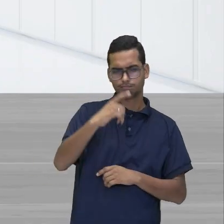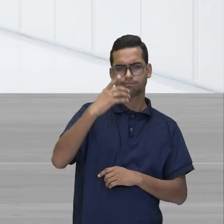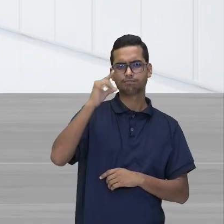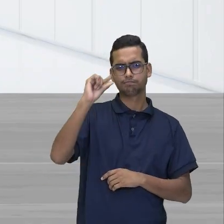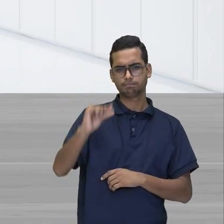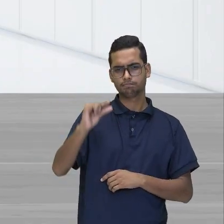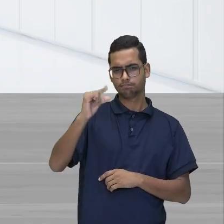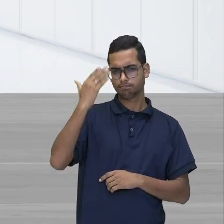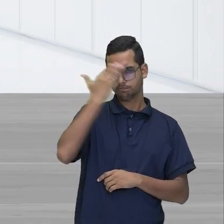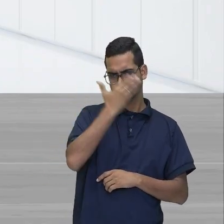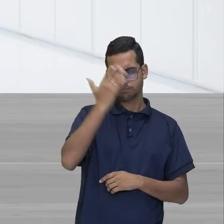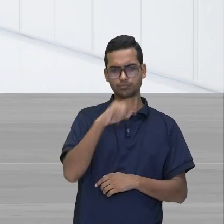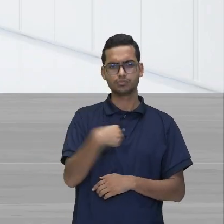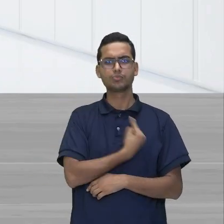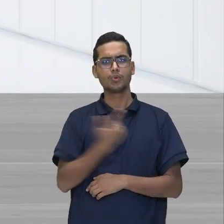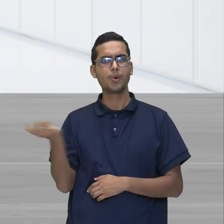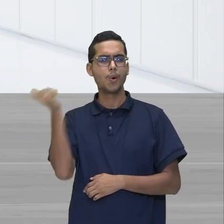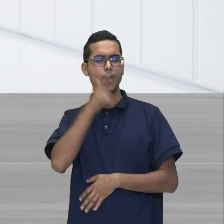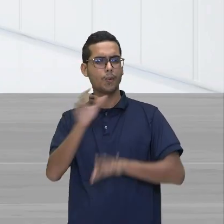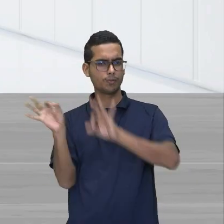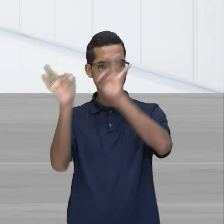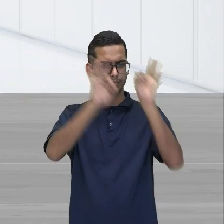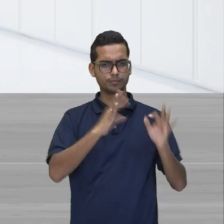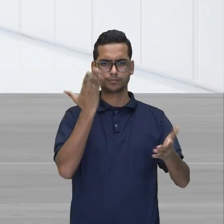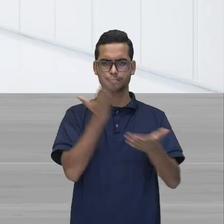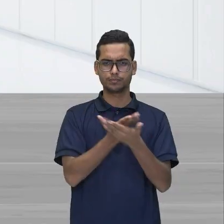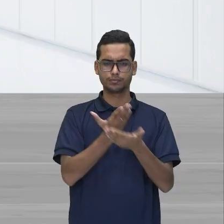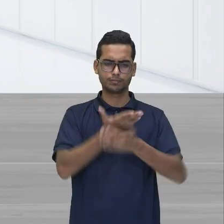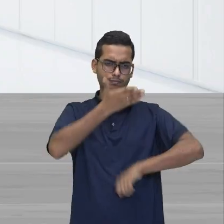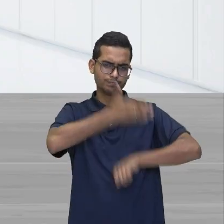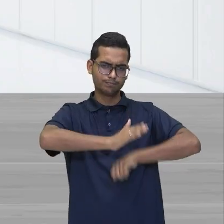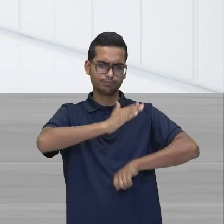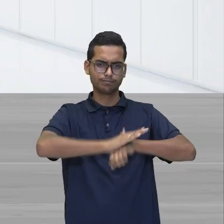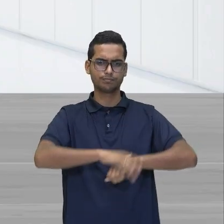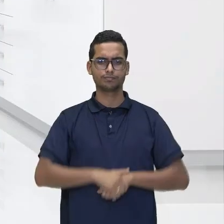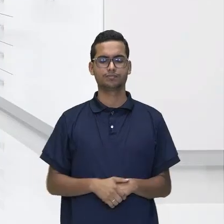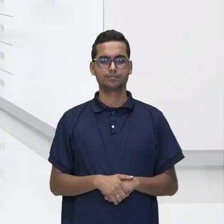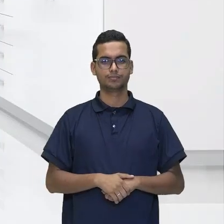assim foi o que nós realizamos nesta aula prática.